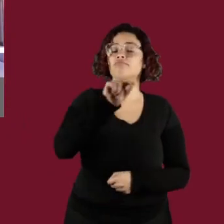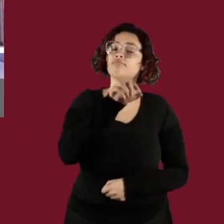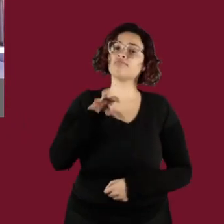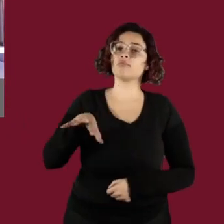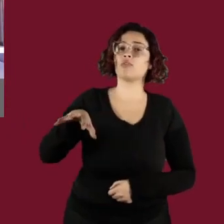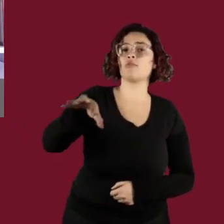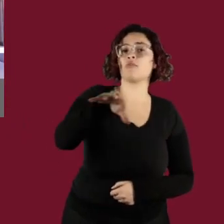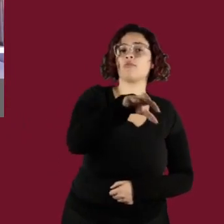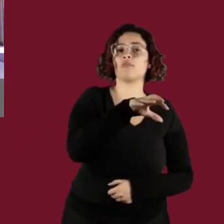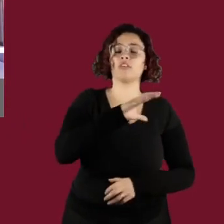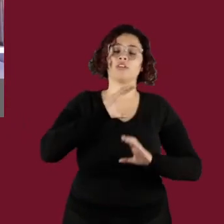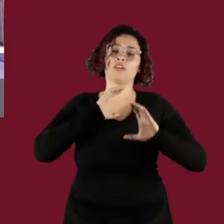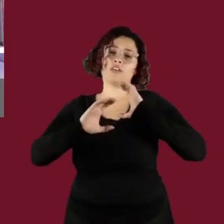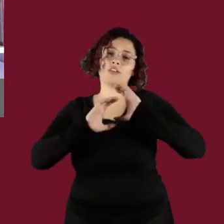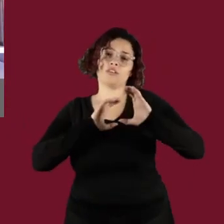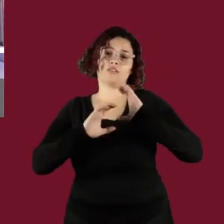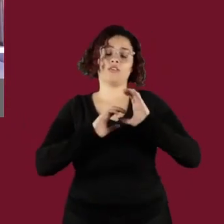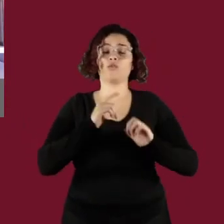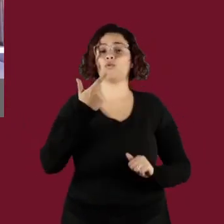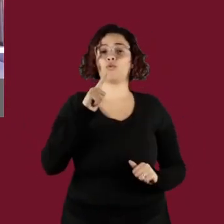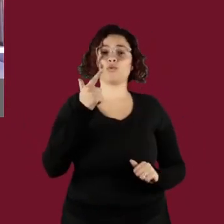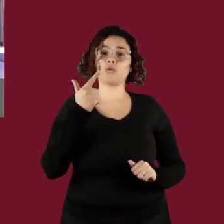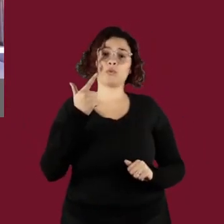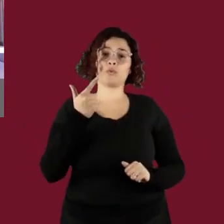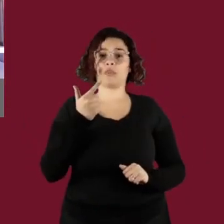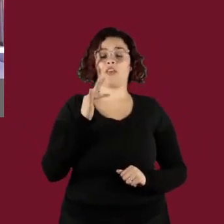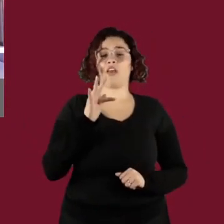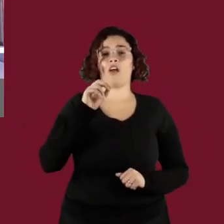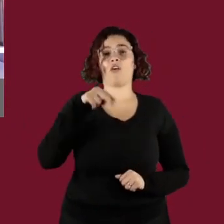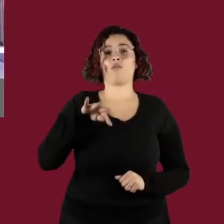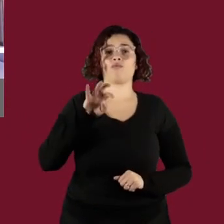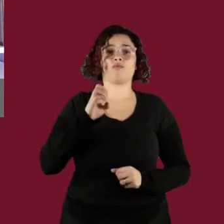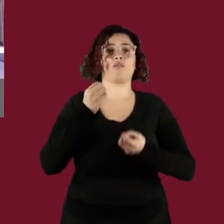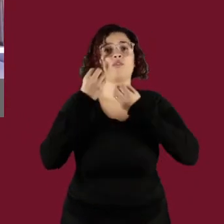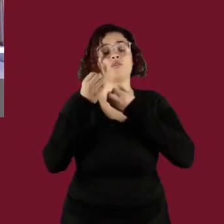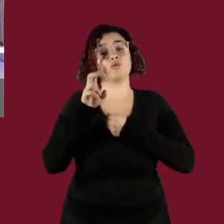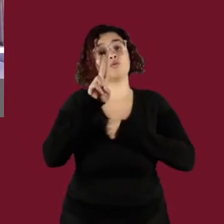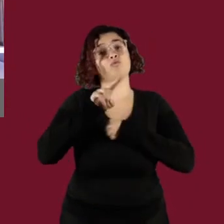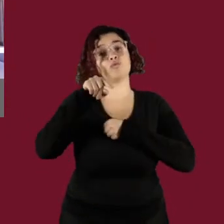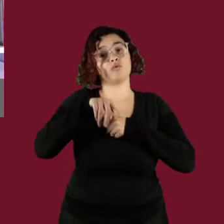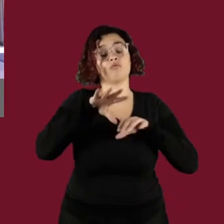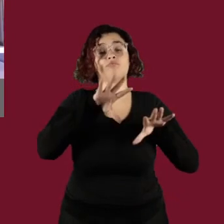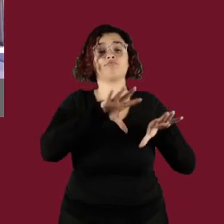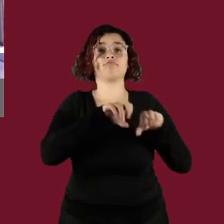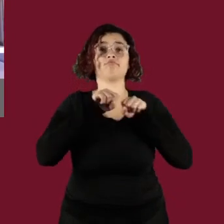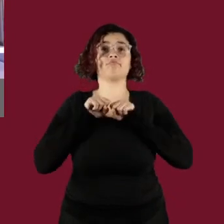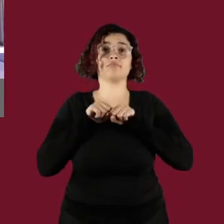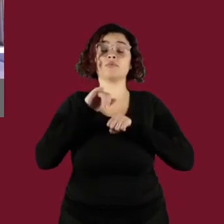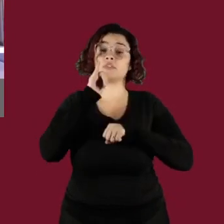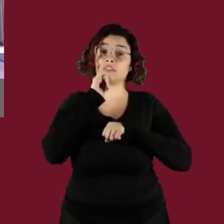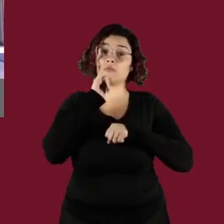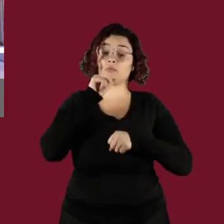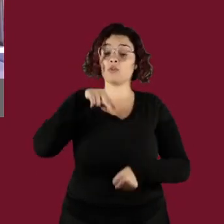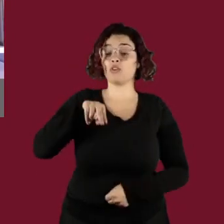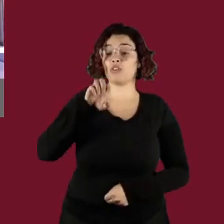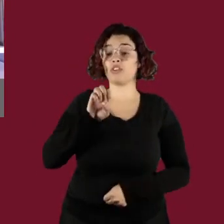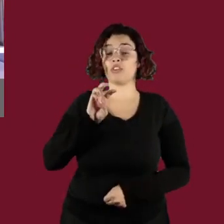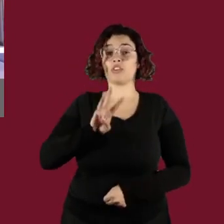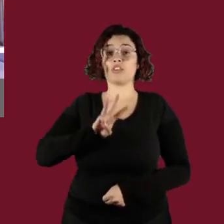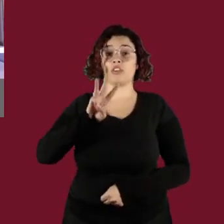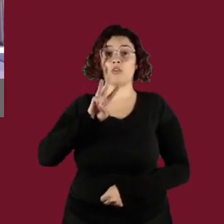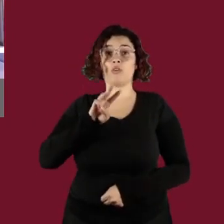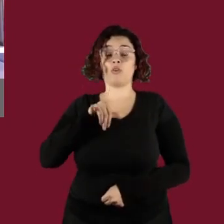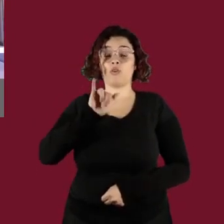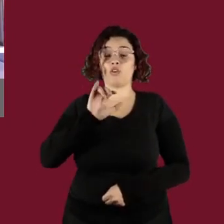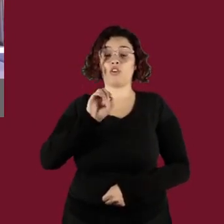veículos de comunicação que não tinham fontes do local e usaram aquilo como fontes. Falo do New York Times, por exemplo, que não tinha como chegar